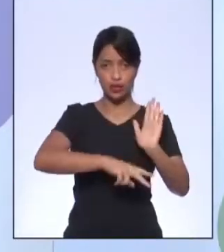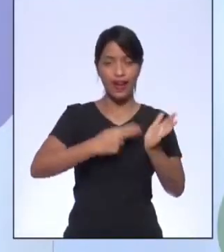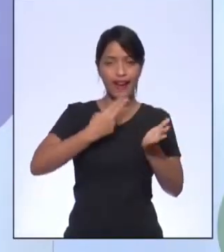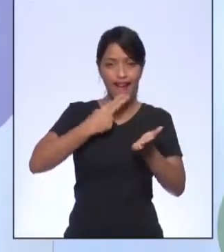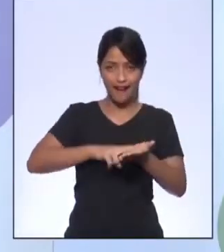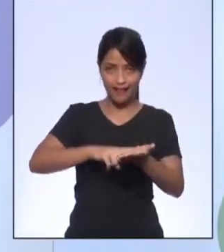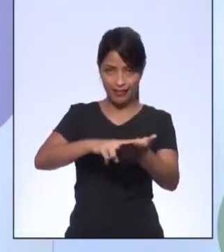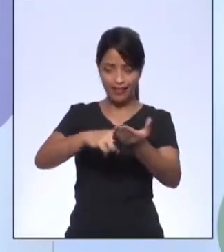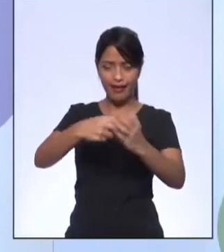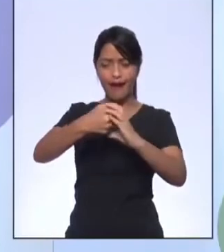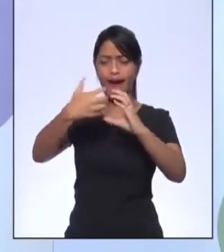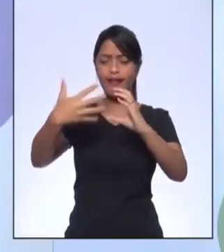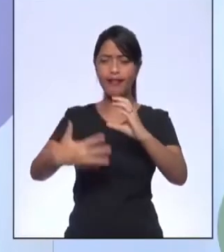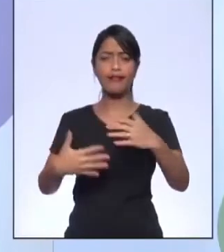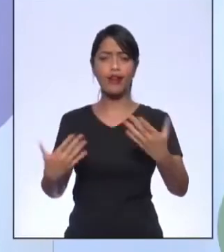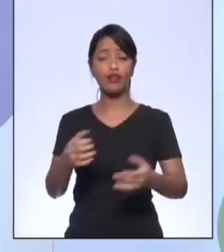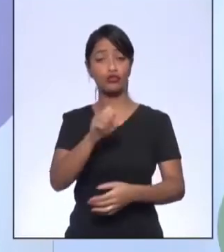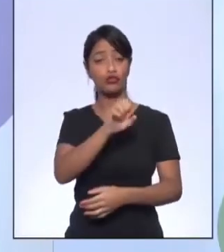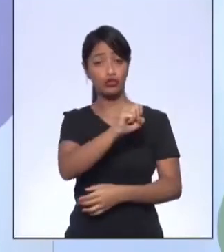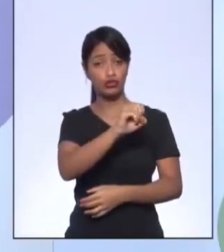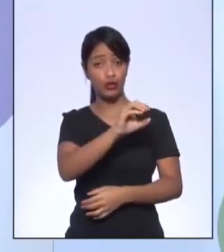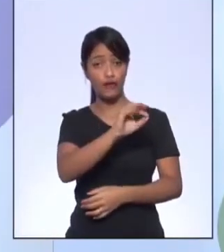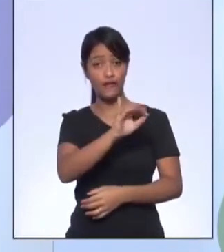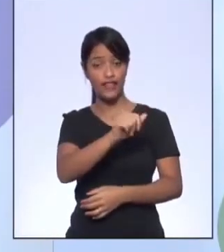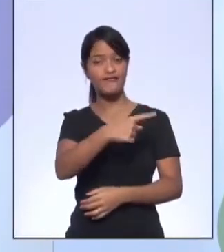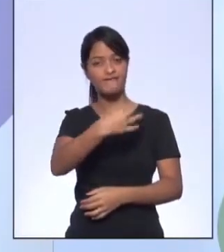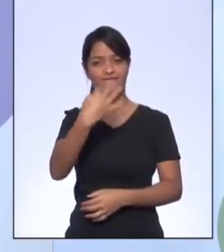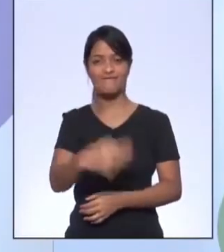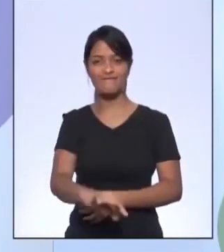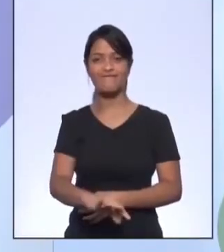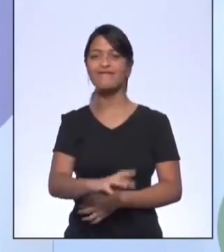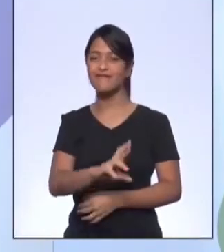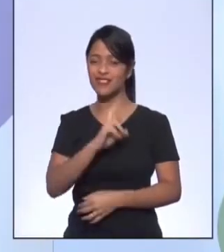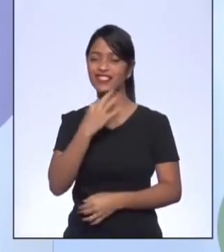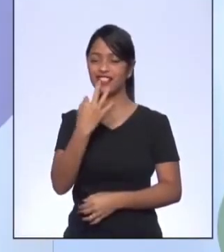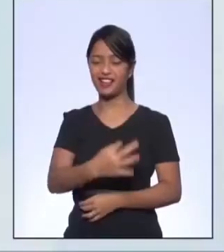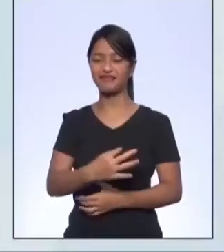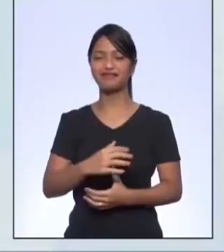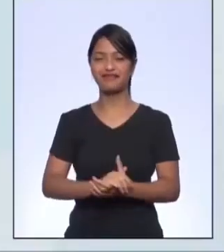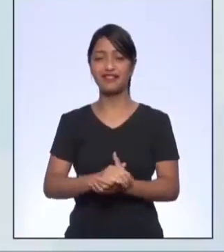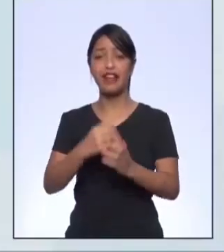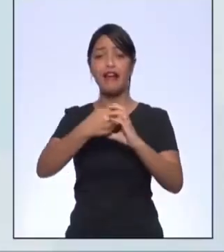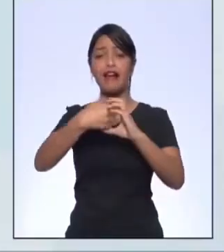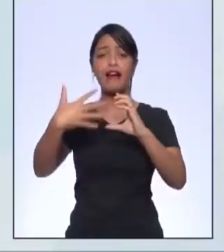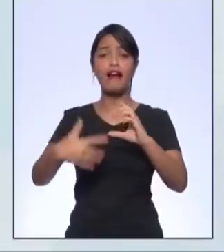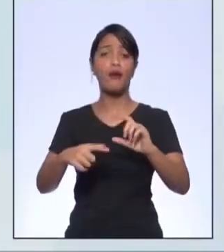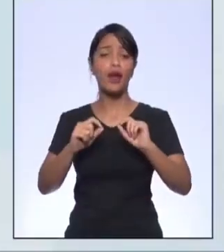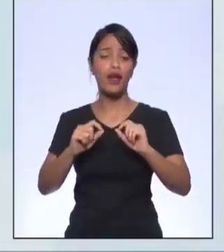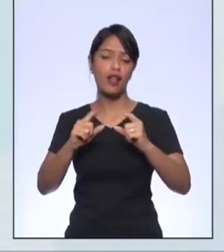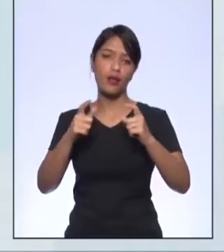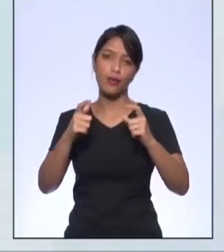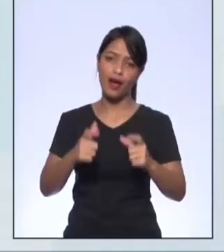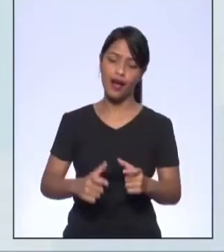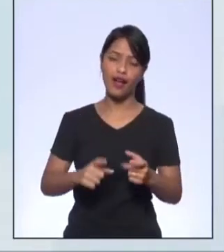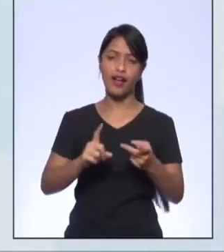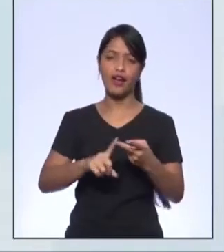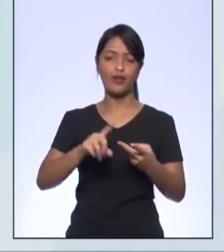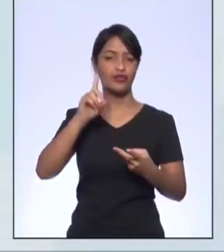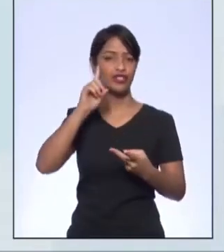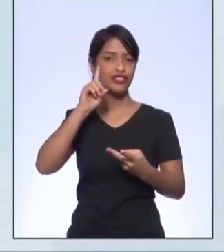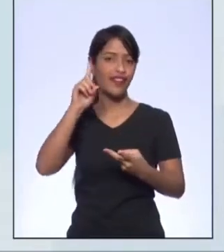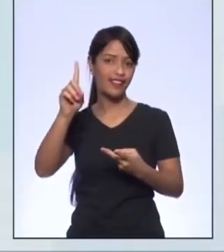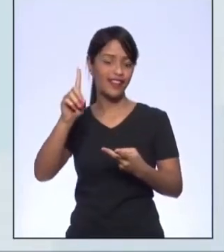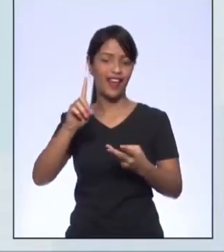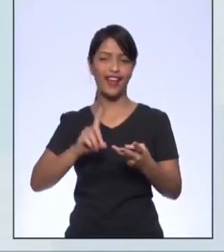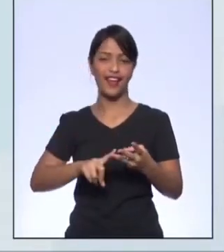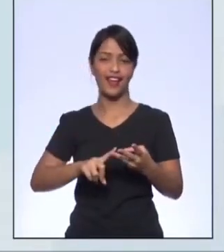né? A Sofia acertou, né? Nós temos como características, você tem um local, você coloca a data, você coloca